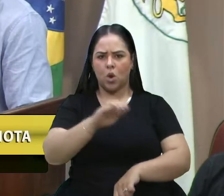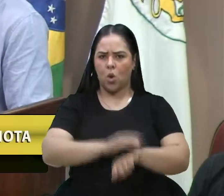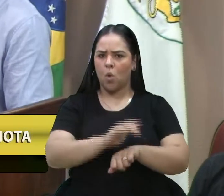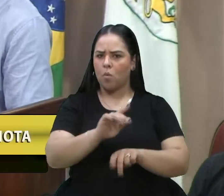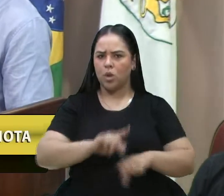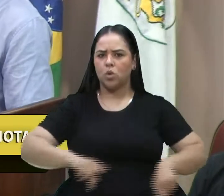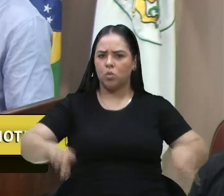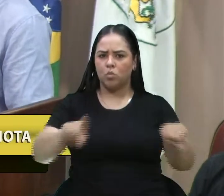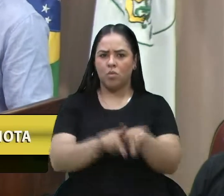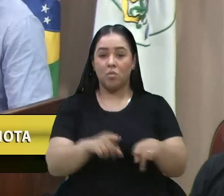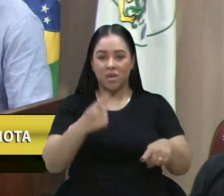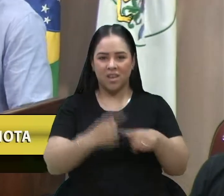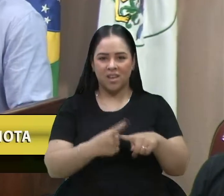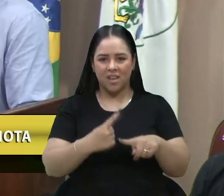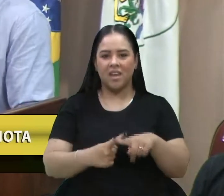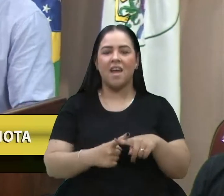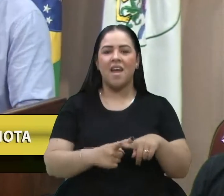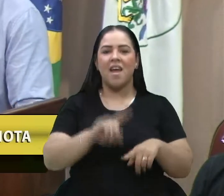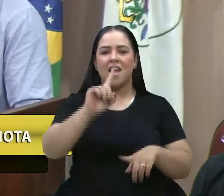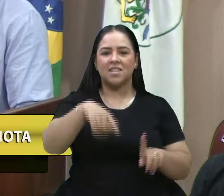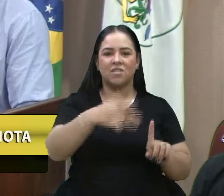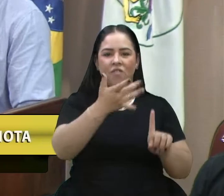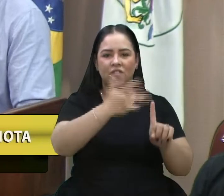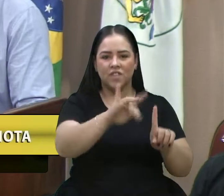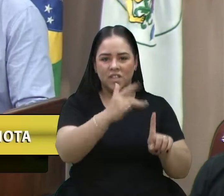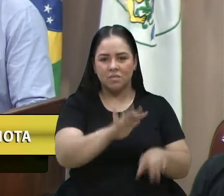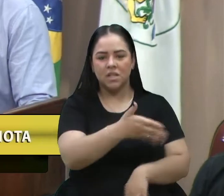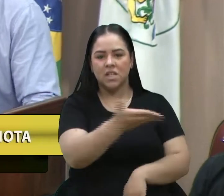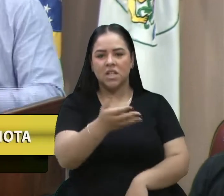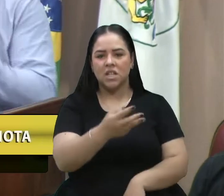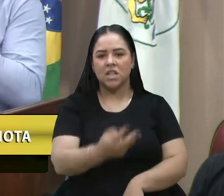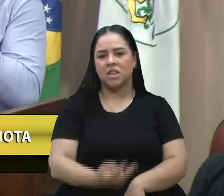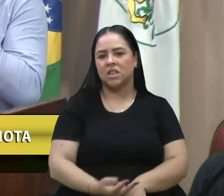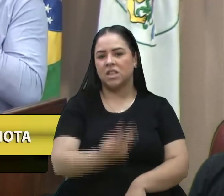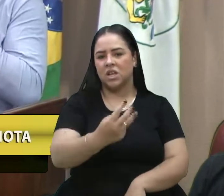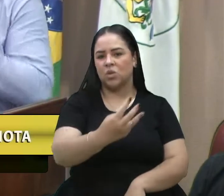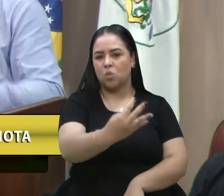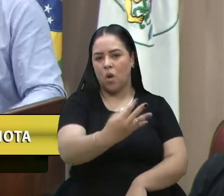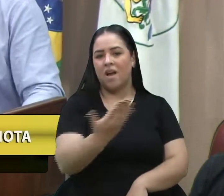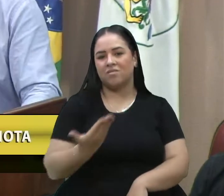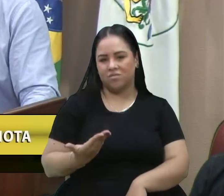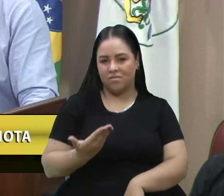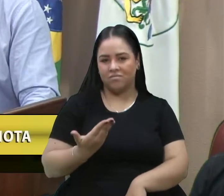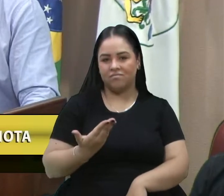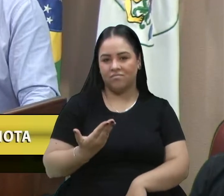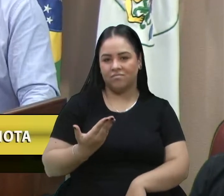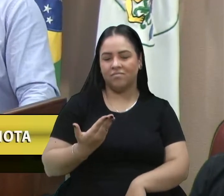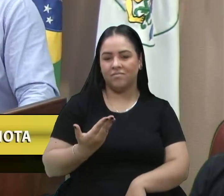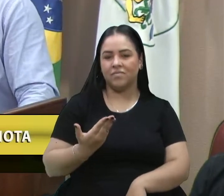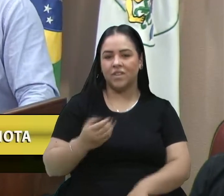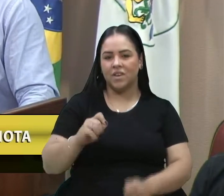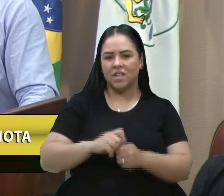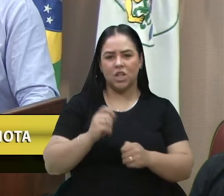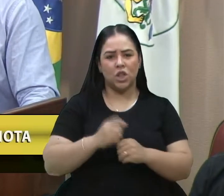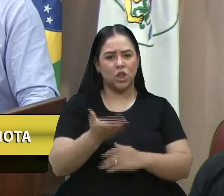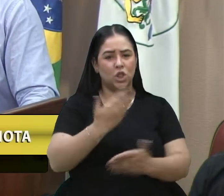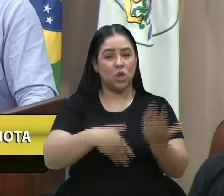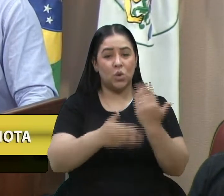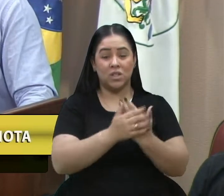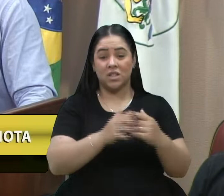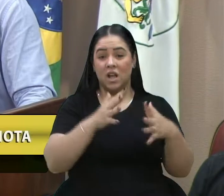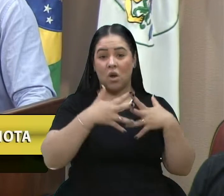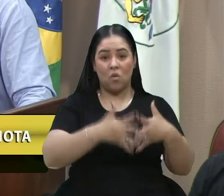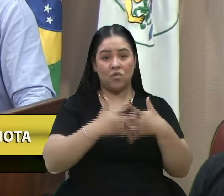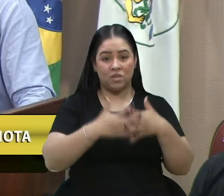usada, a população é vítima desses 3, 4 que montaram todo esse circo para que acontecesse o que aconteceu